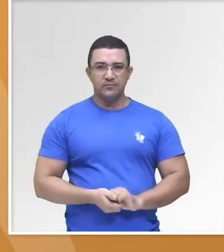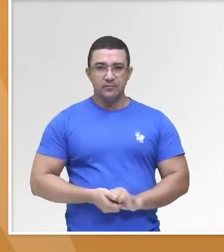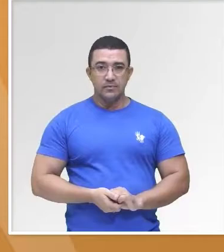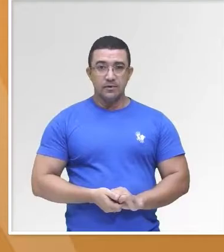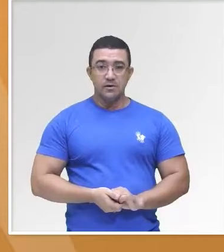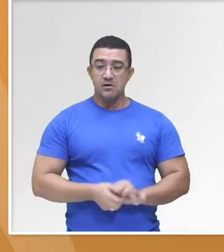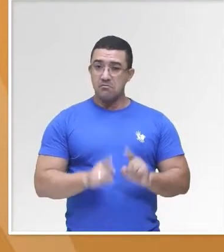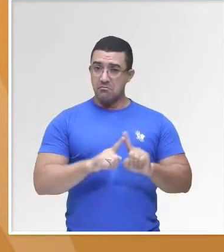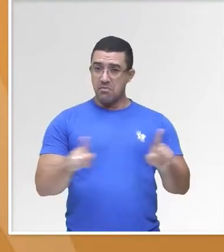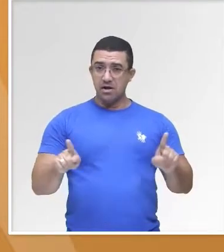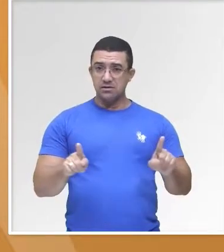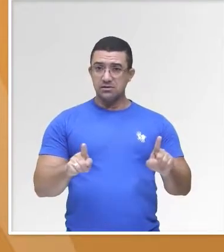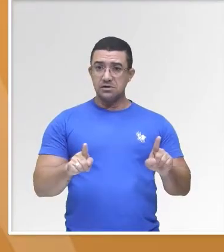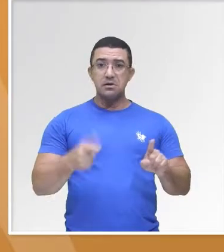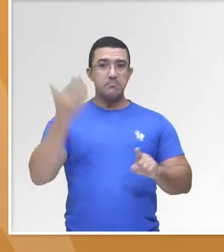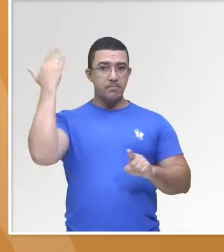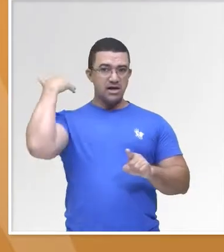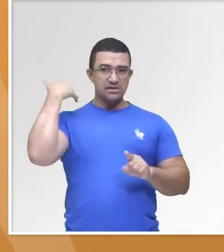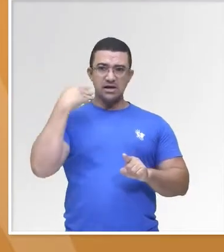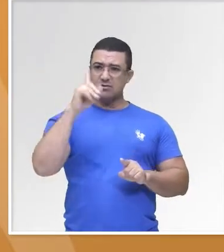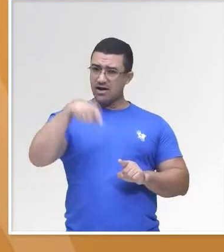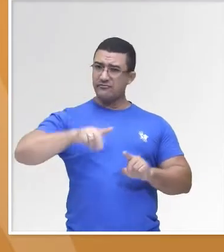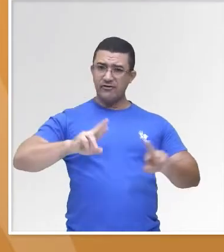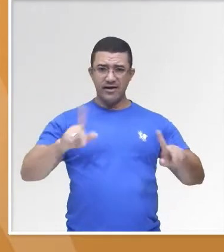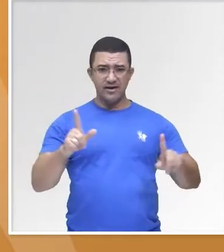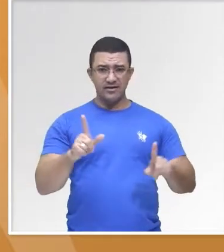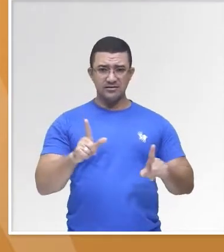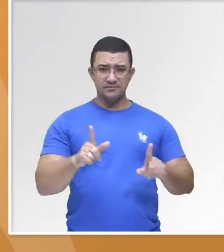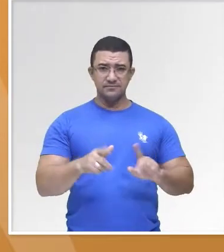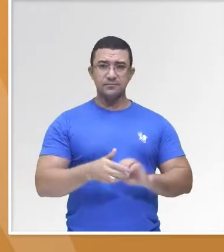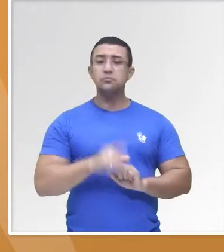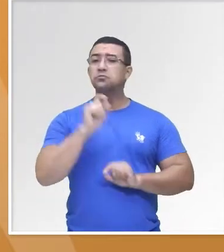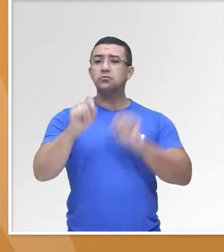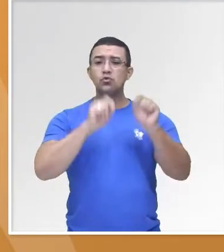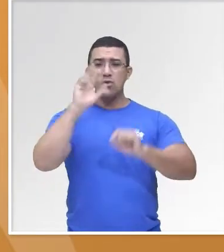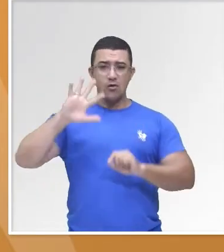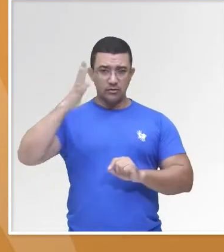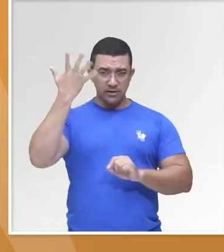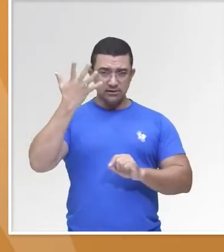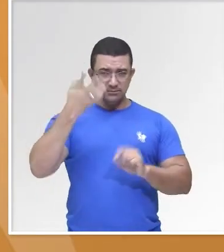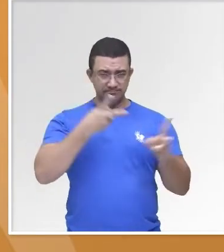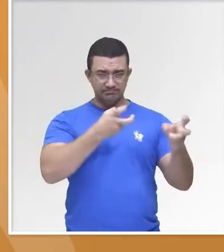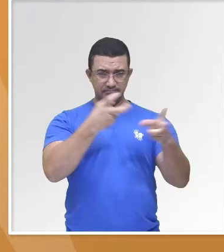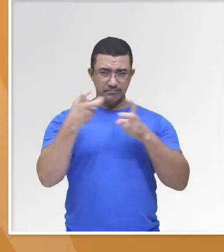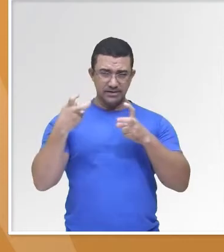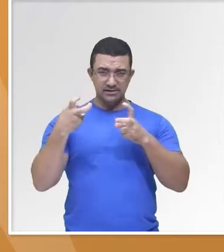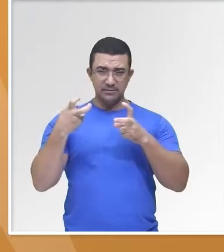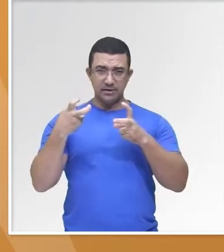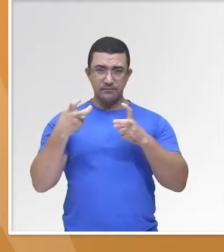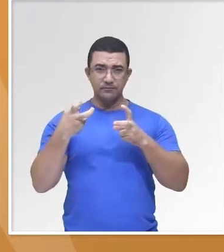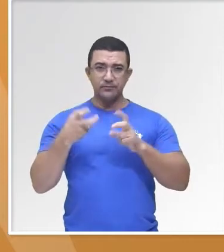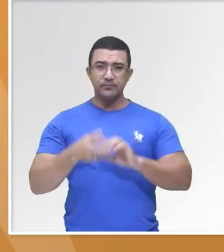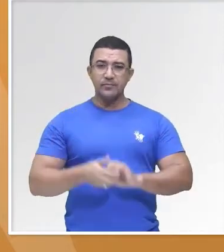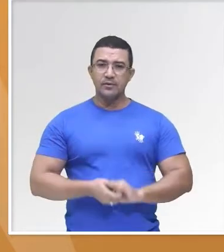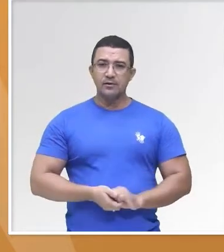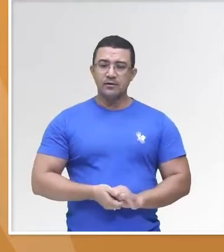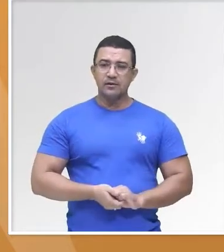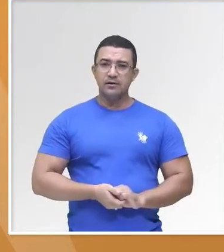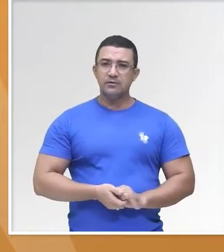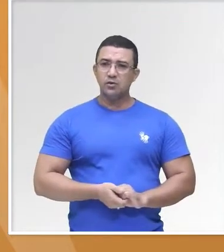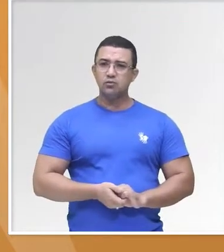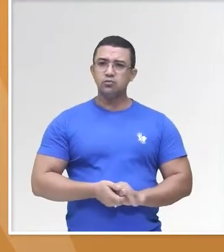sempre foi assim. Então, o que vai acontecer? Nós vamos começar a perceber que vão